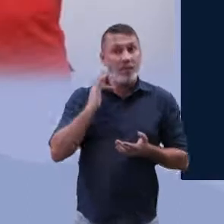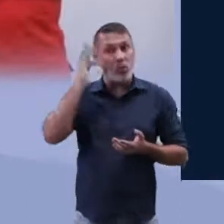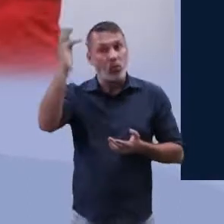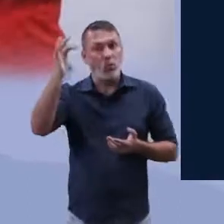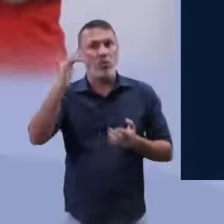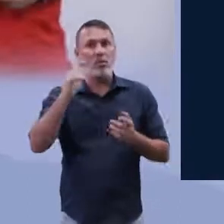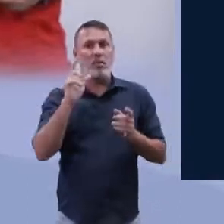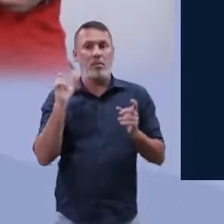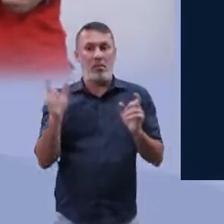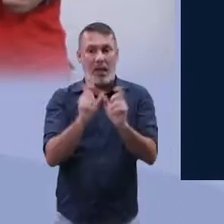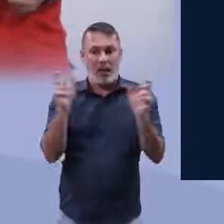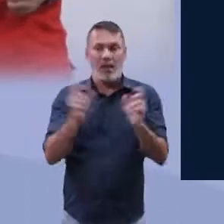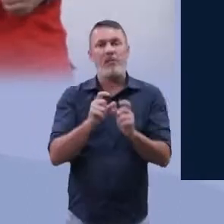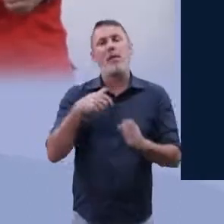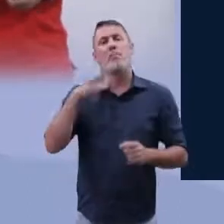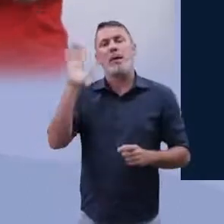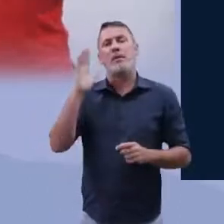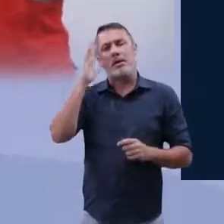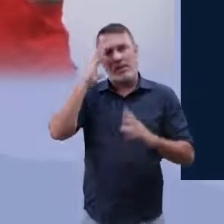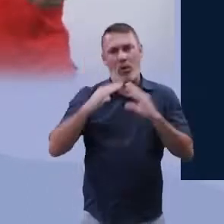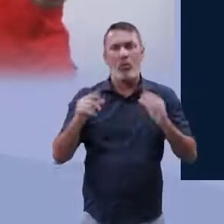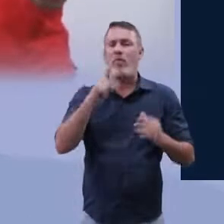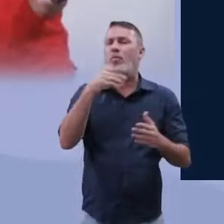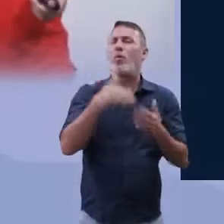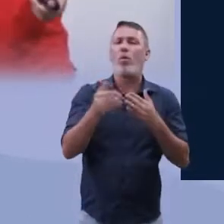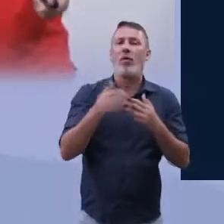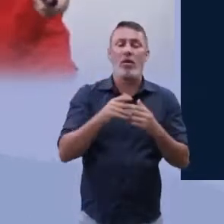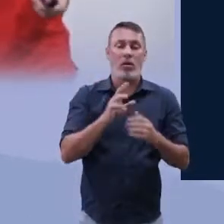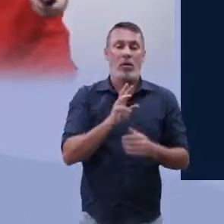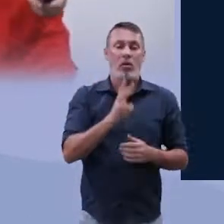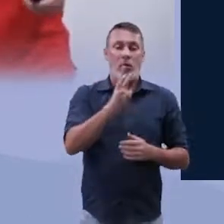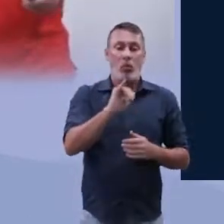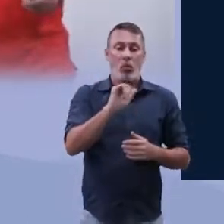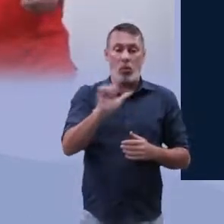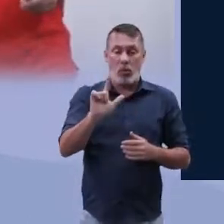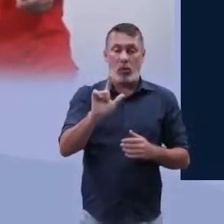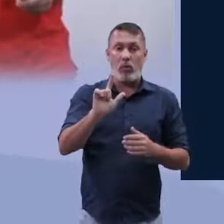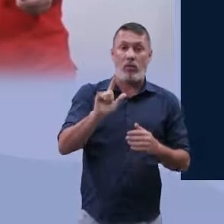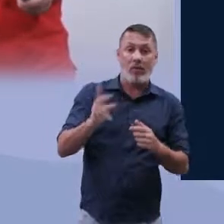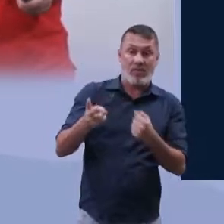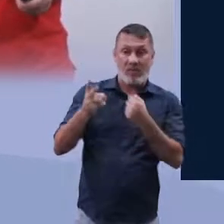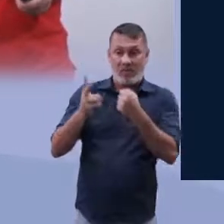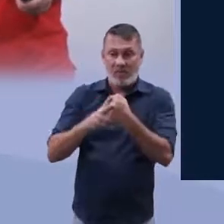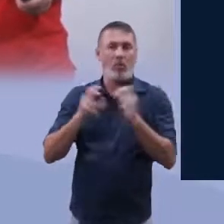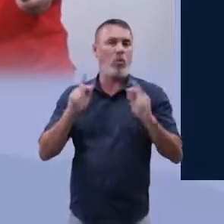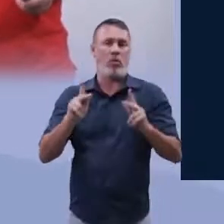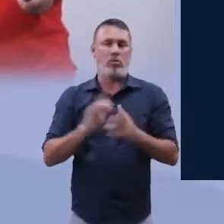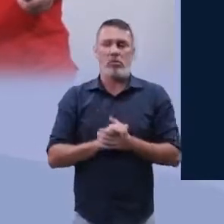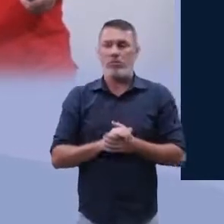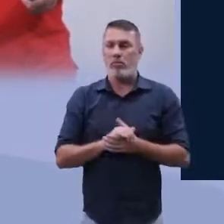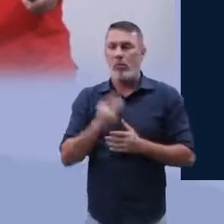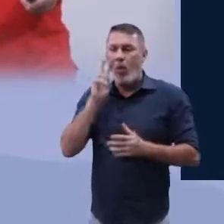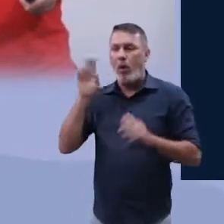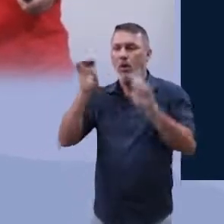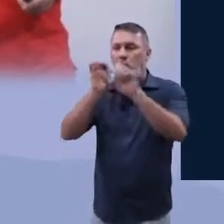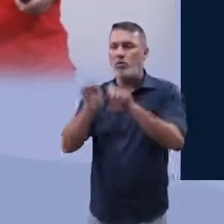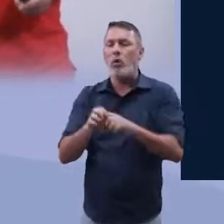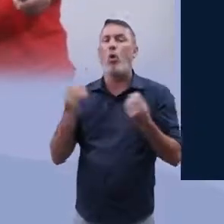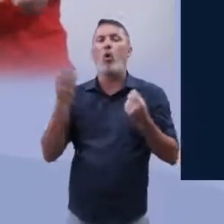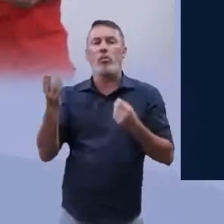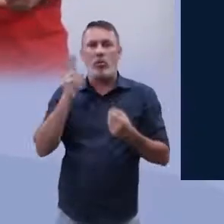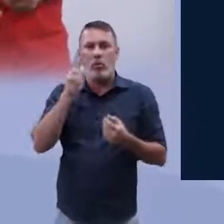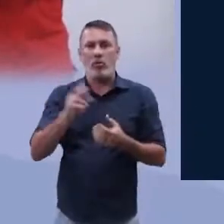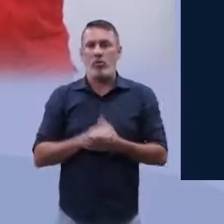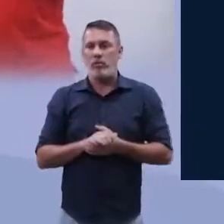cara ele parece ser mais tranquilo. Coloca o eu, colocou o verbo e tá de boas. Vamos olhar aqui a